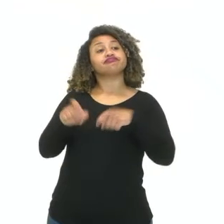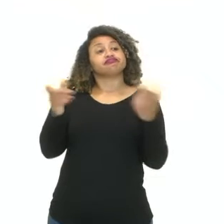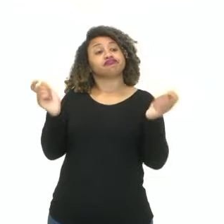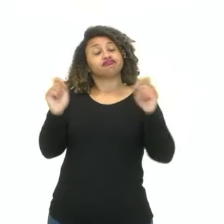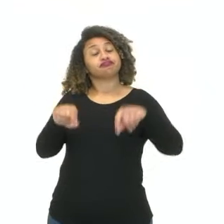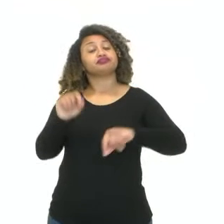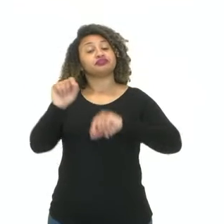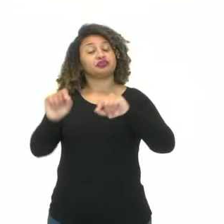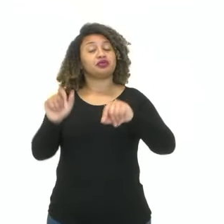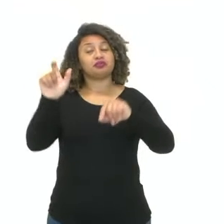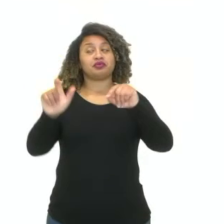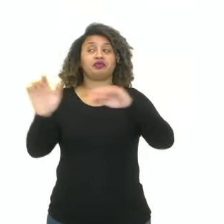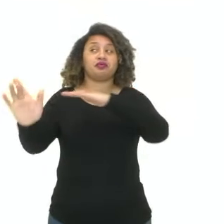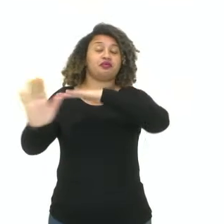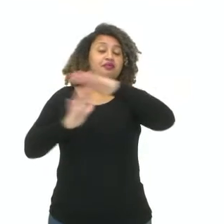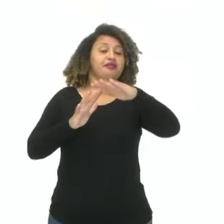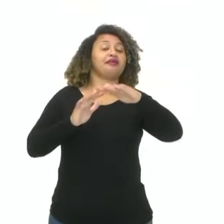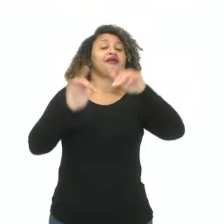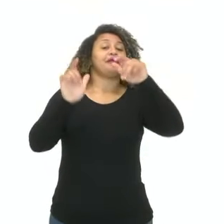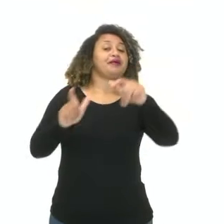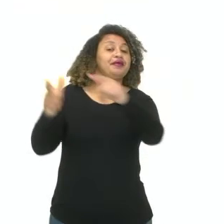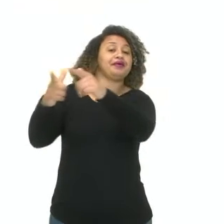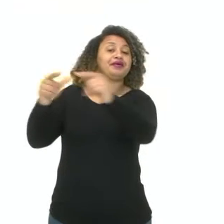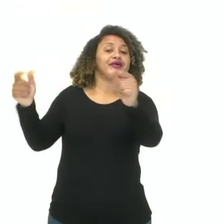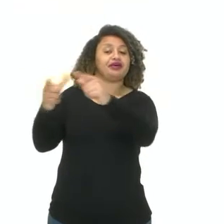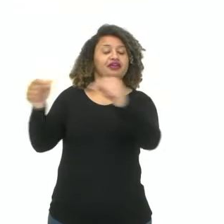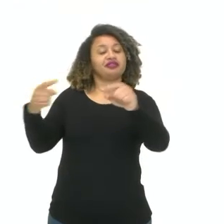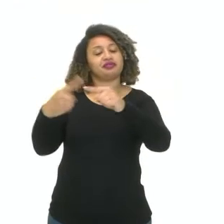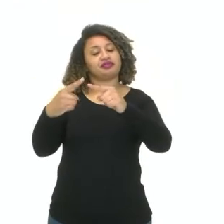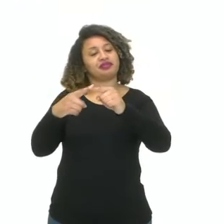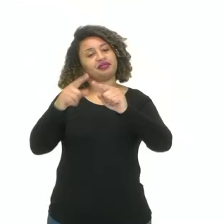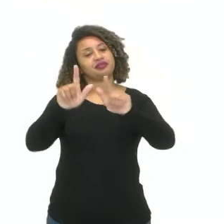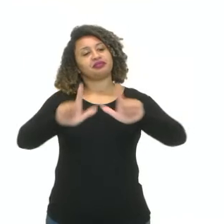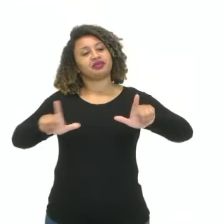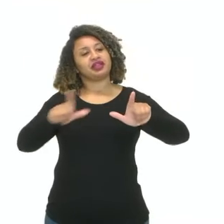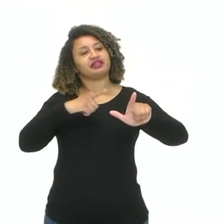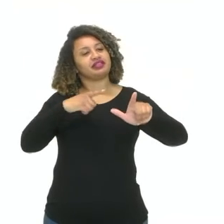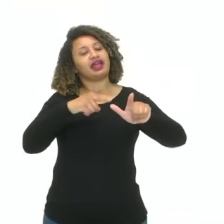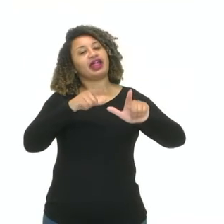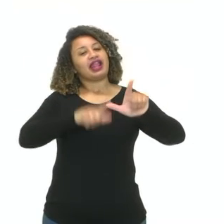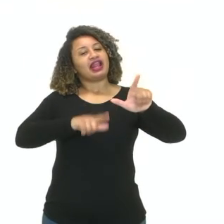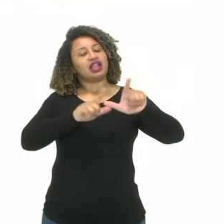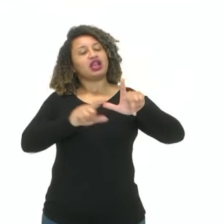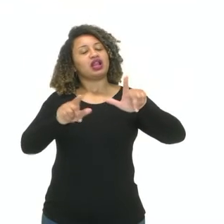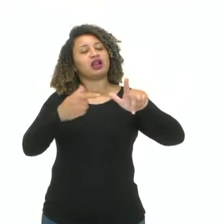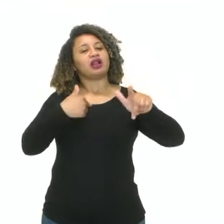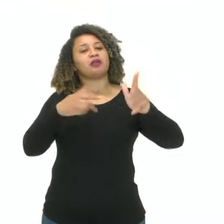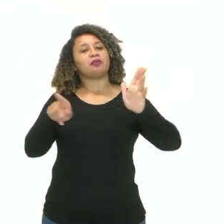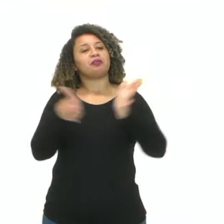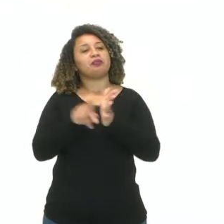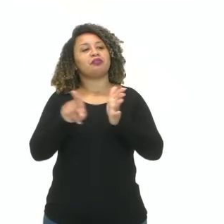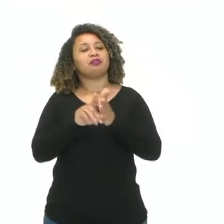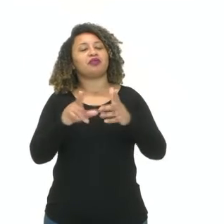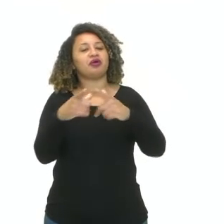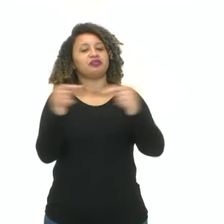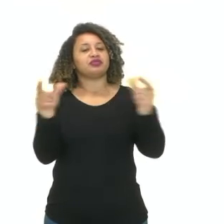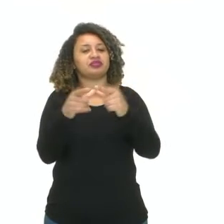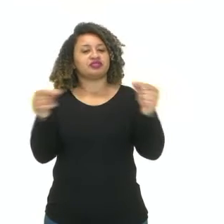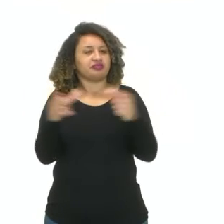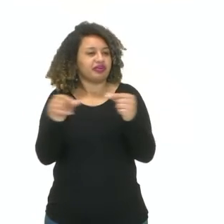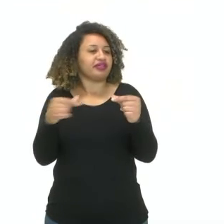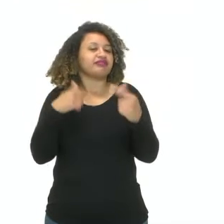provavelmente é quem? Um imigrante do Japão, pois o panfleto apresenta ideogramas japoneses, como aqui ó, você já pode observar,